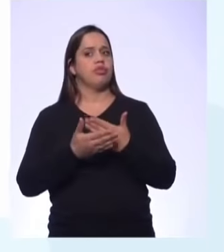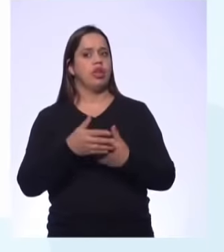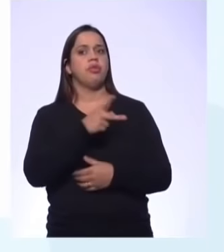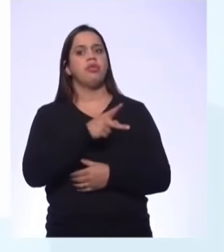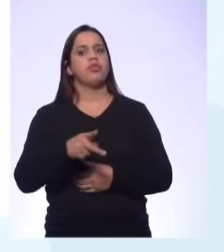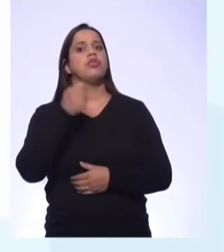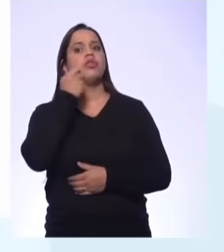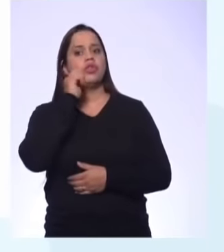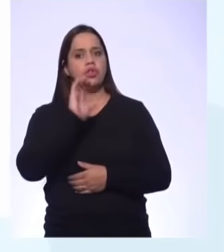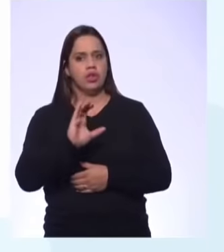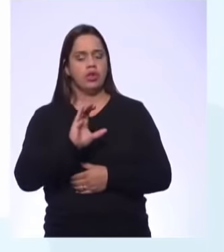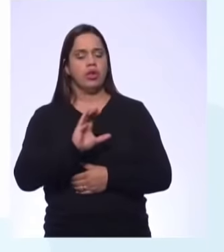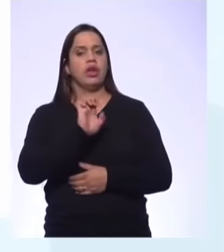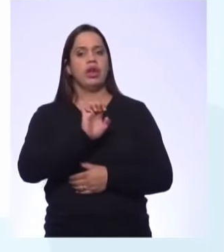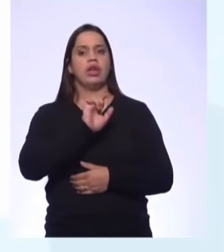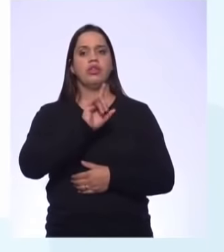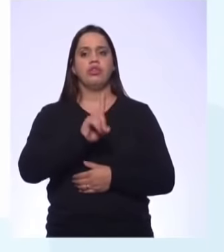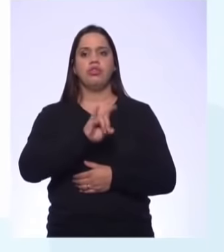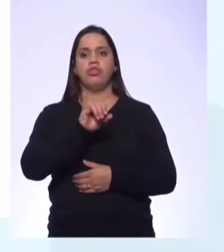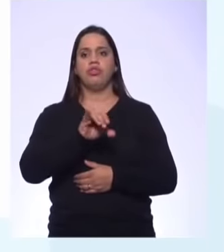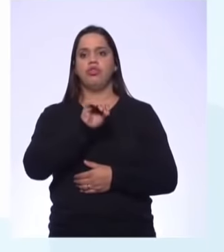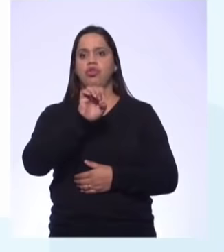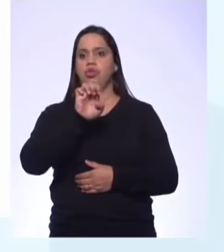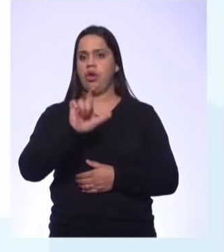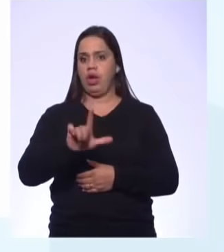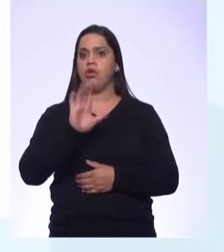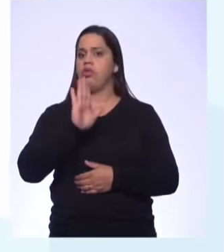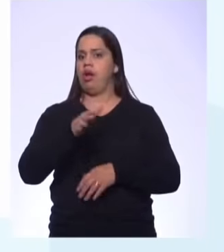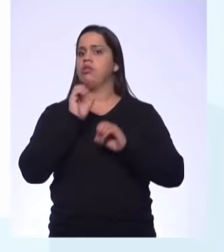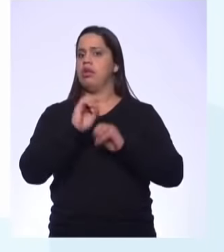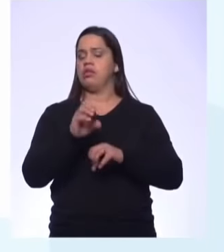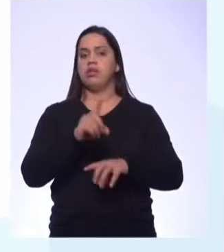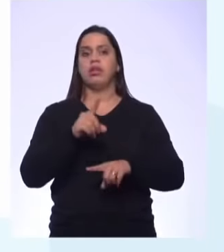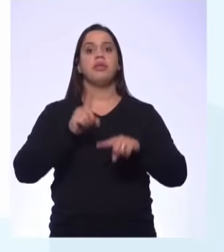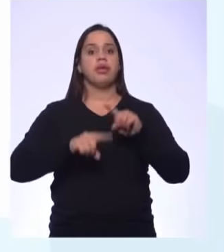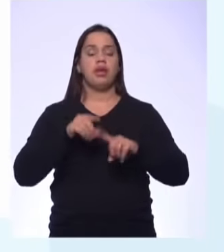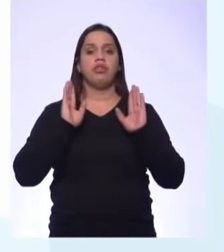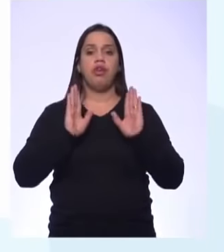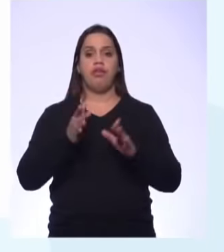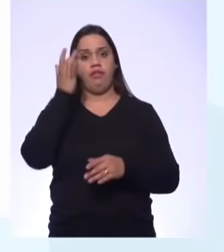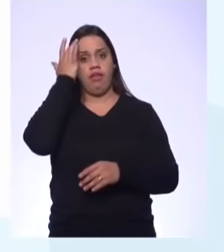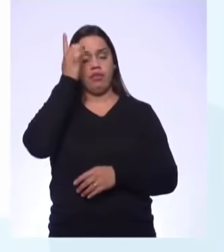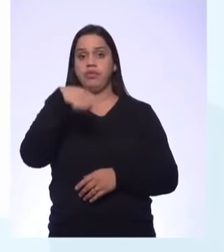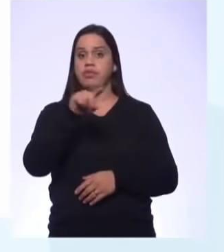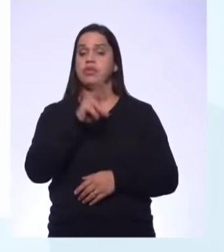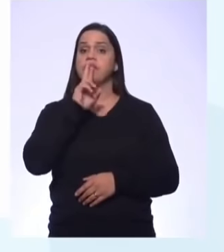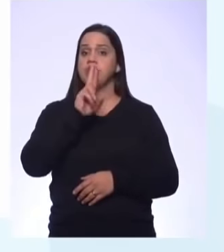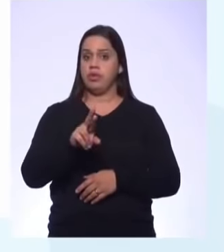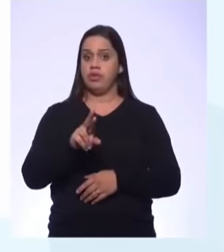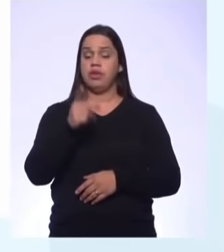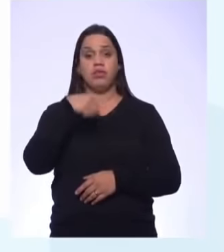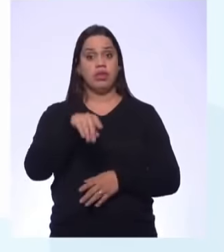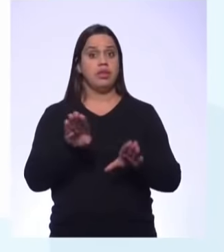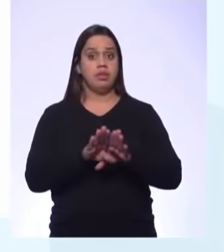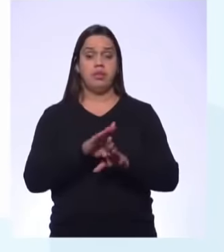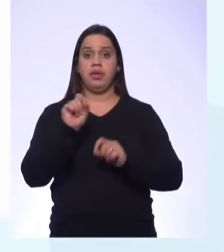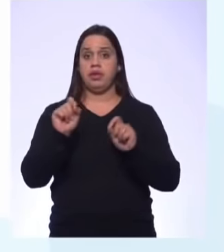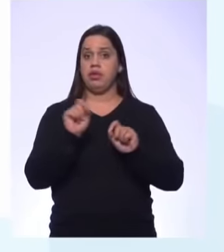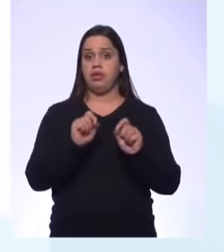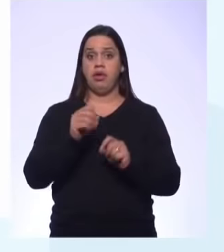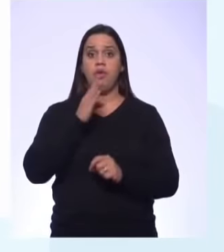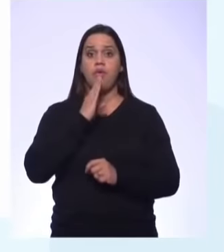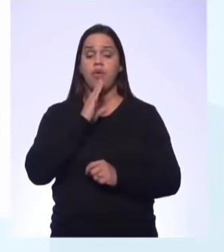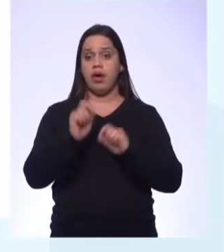de ciências, o Edjoel, está dando essa matéria. Eu acho que vai ficar fácil para vocês responderem, mesmo vocês não conhecendo